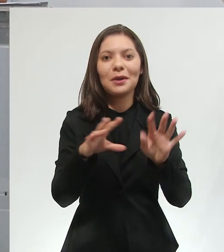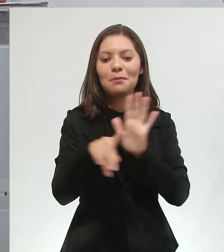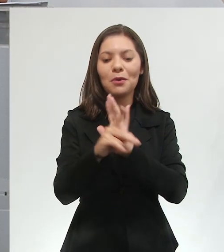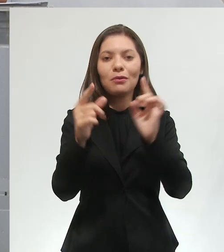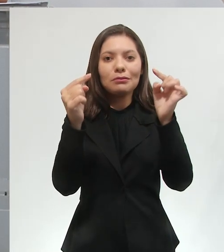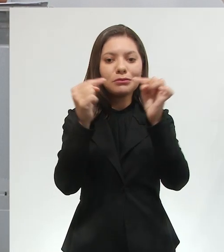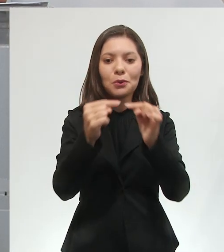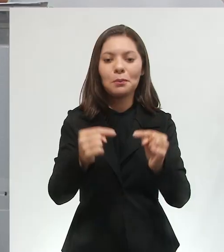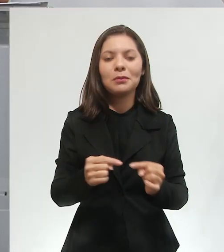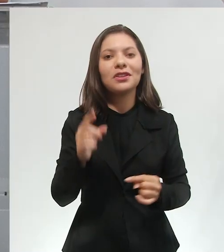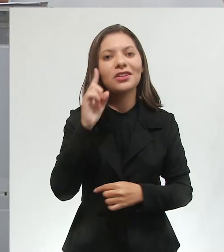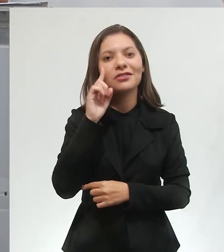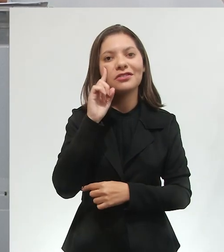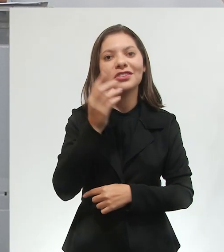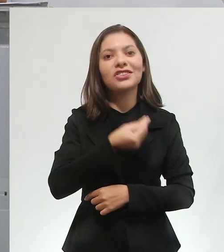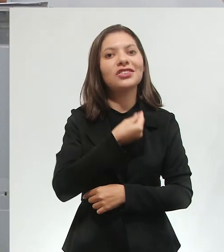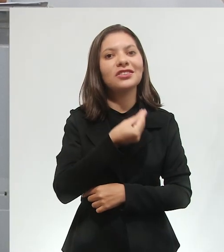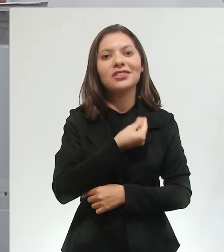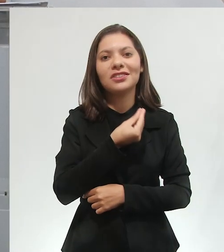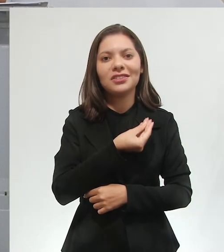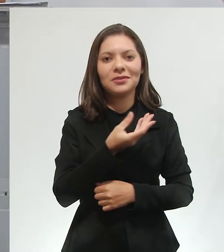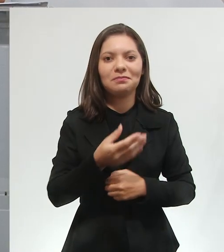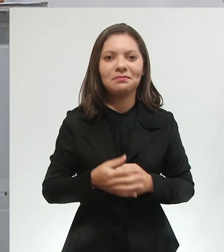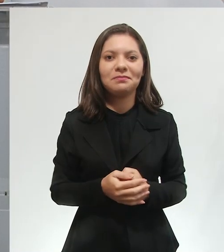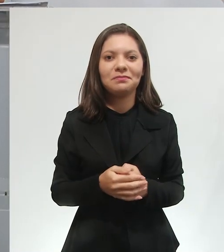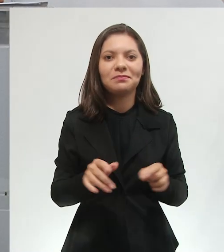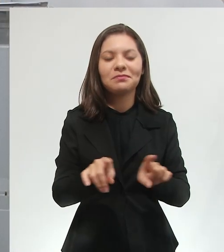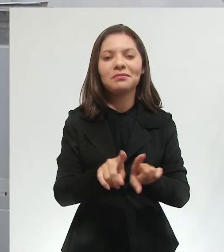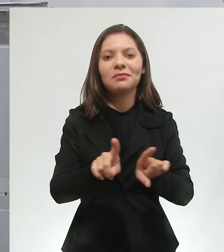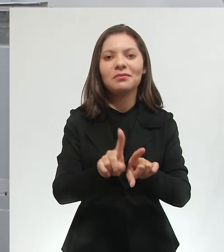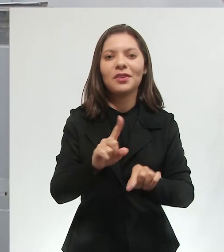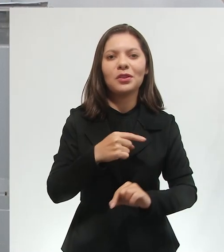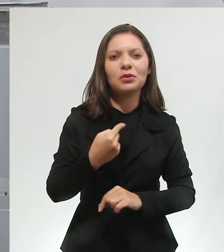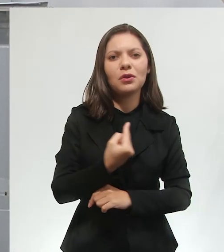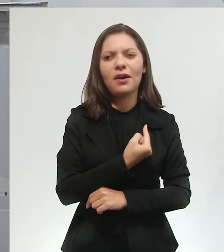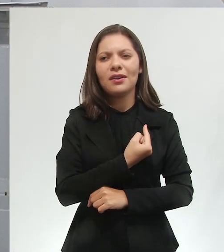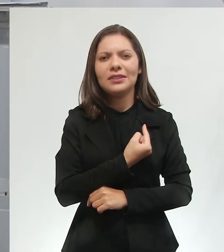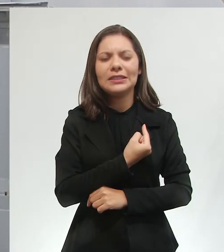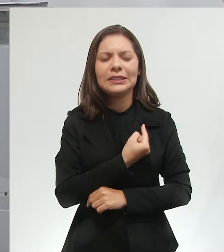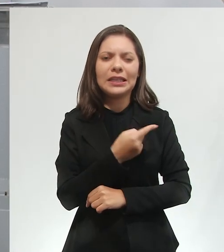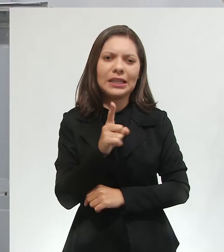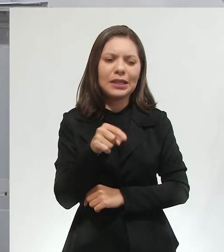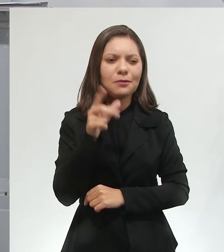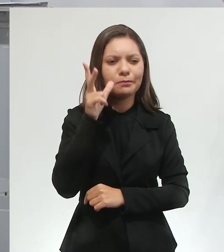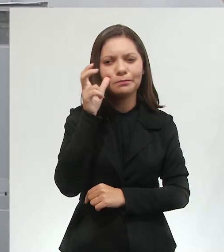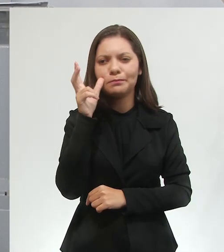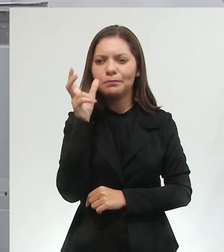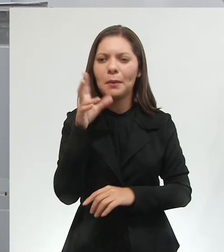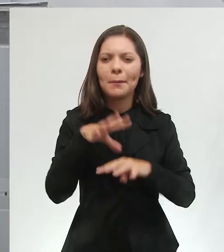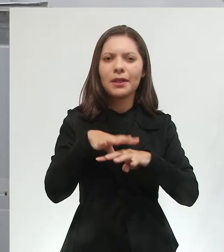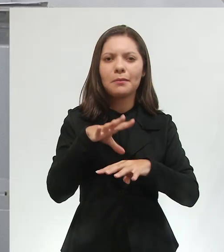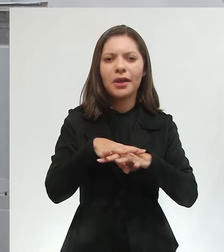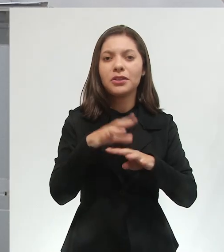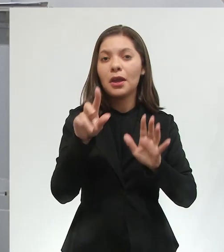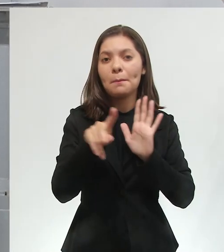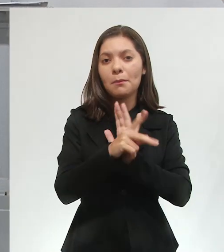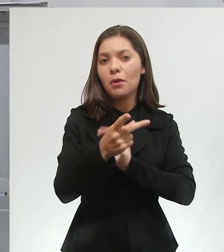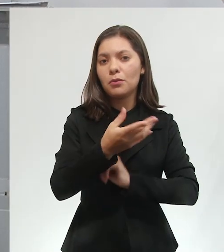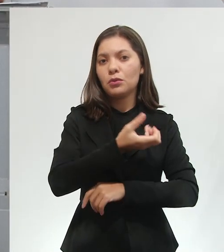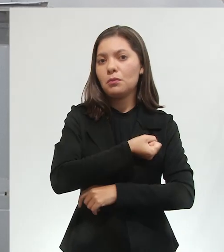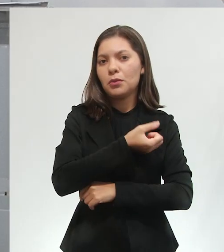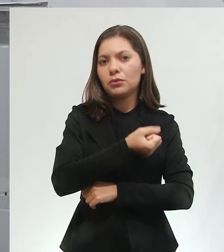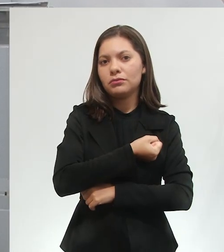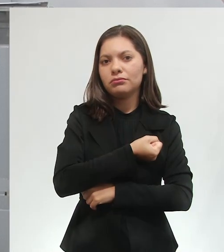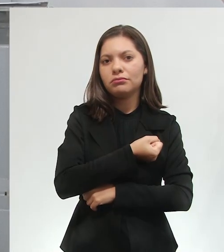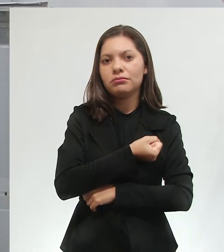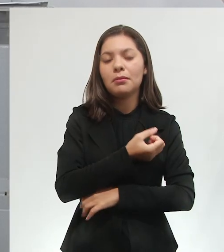inteiro. E a maneira como nós vemos essa matemática é através dos números. Como eles estão presentes em